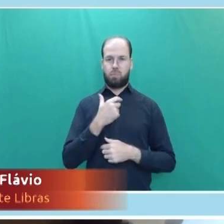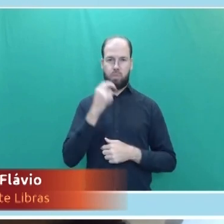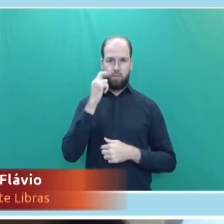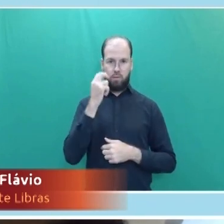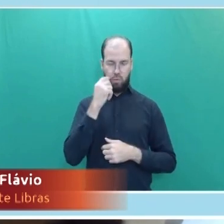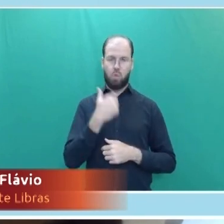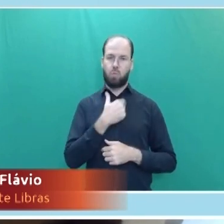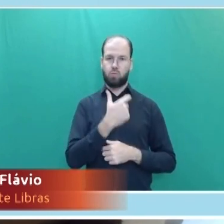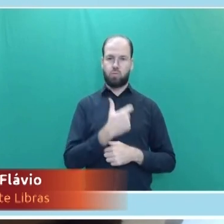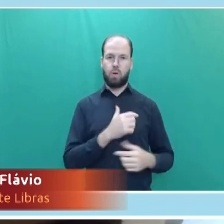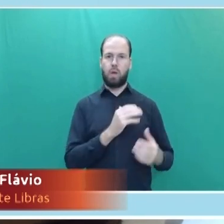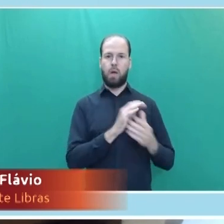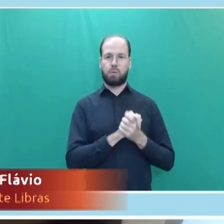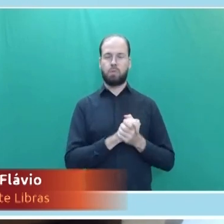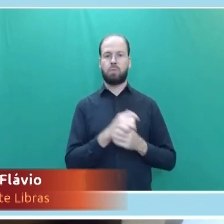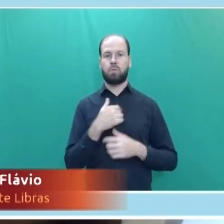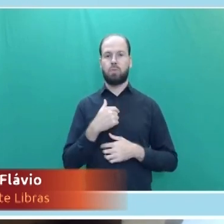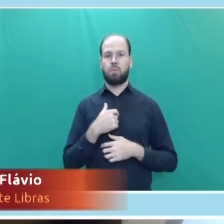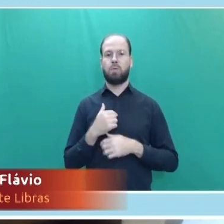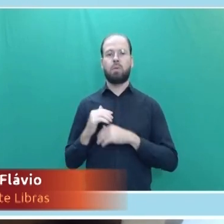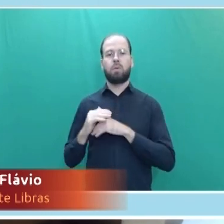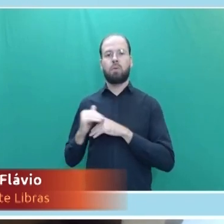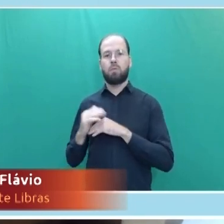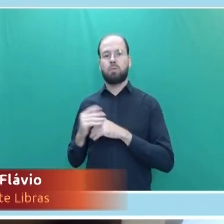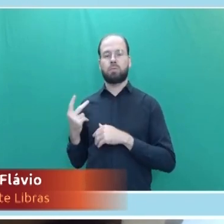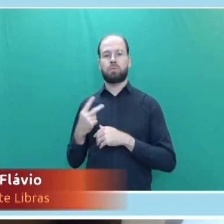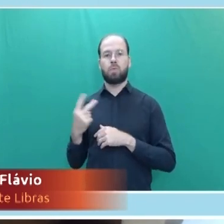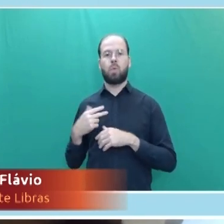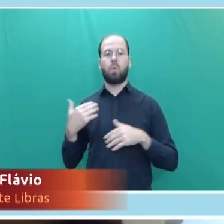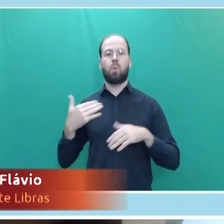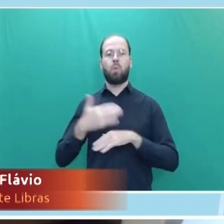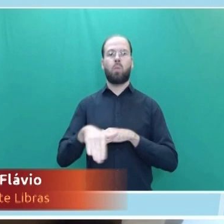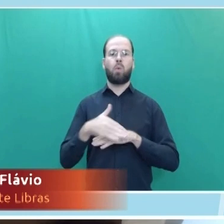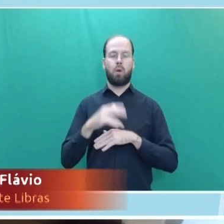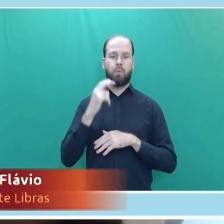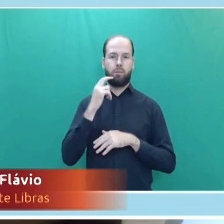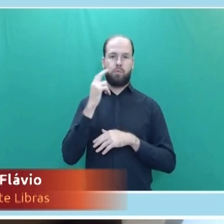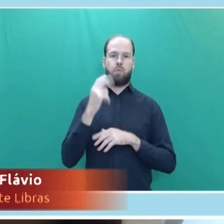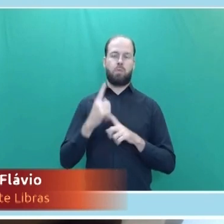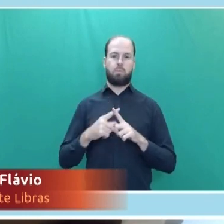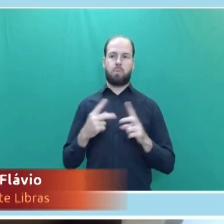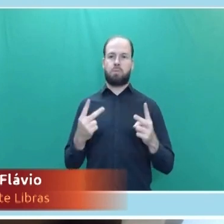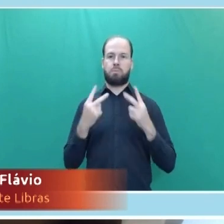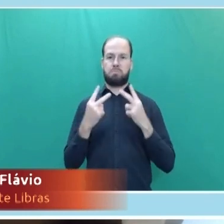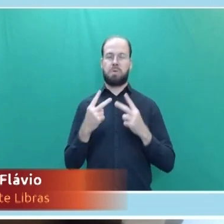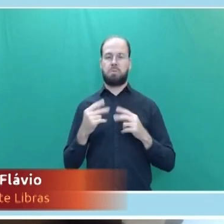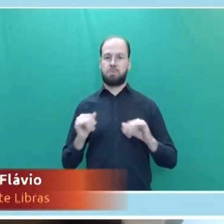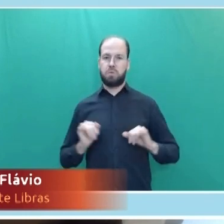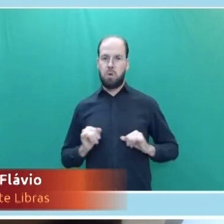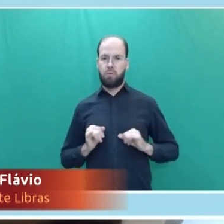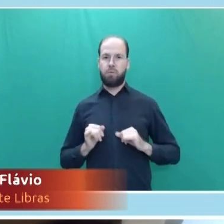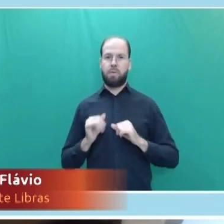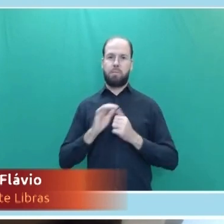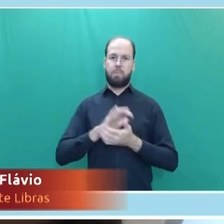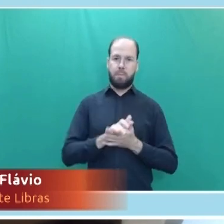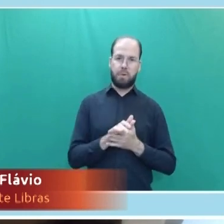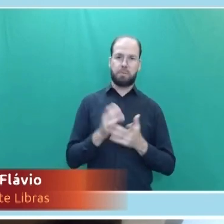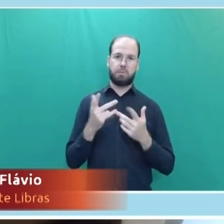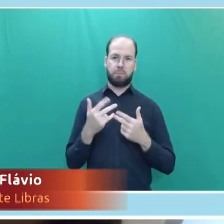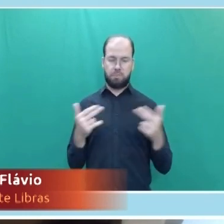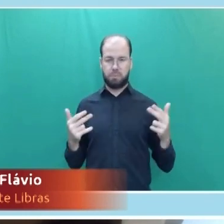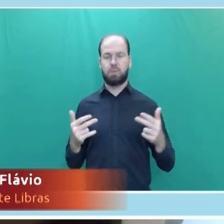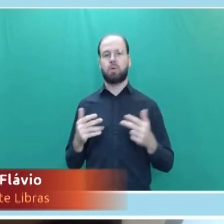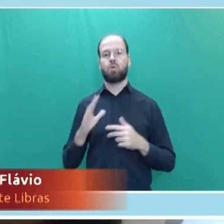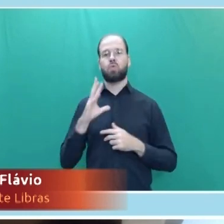casado, e eu tinha vergonha de trocar afeto com meu marido na rua, porque achava que podia sofrer alguma coisa, né, acho que todo homossexual passa por